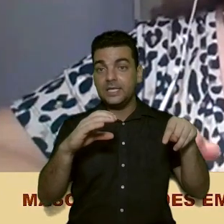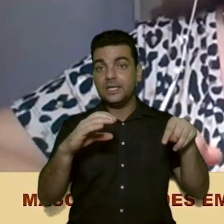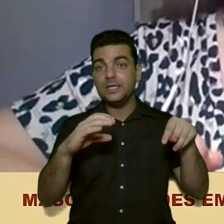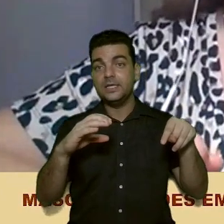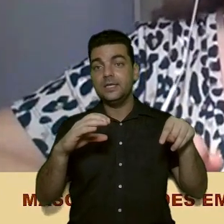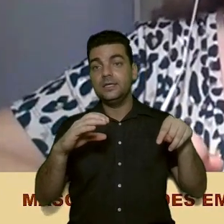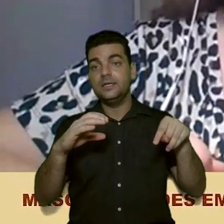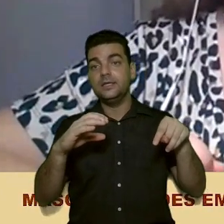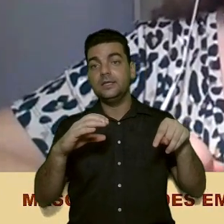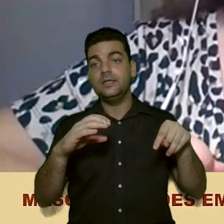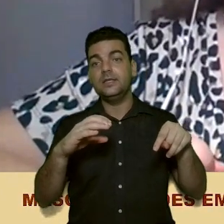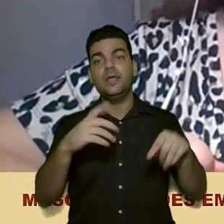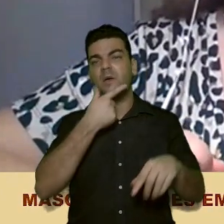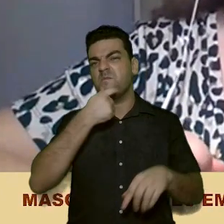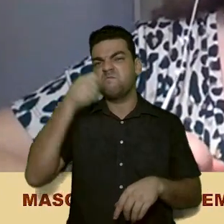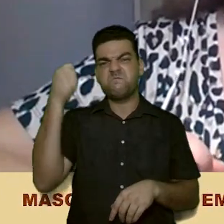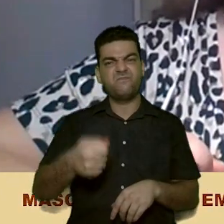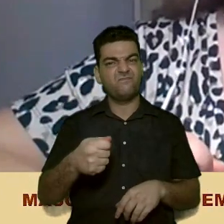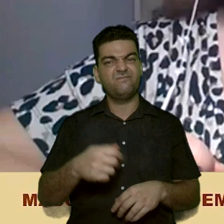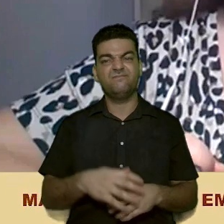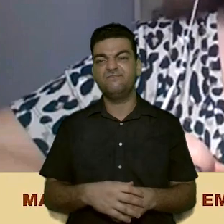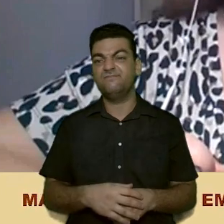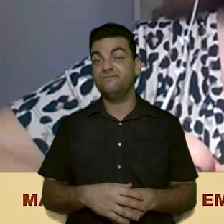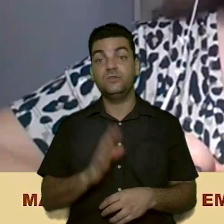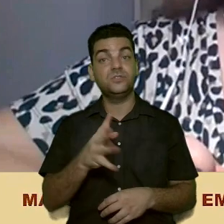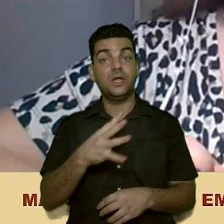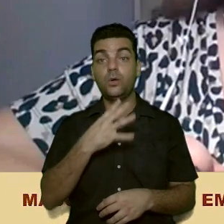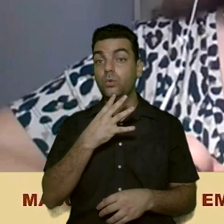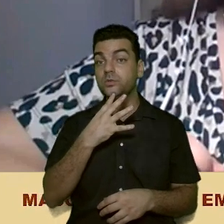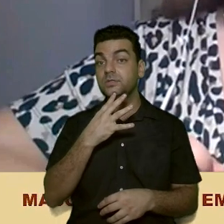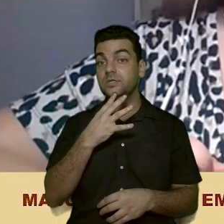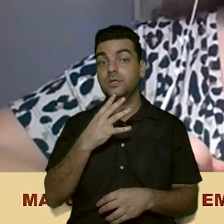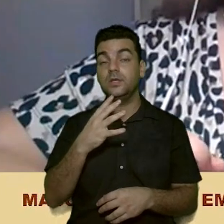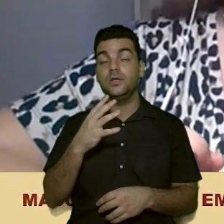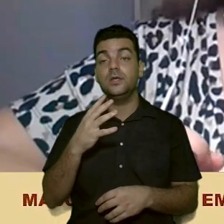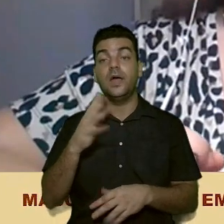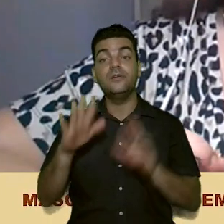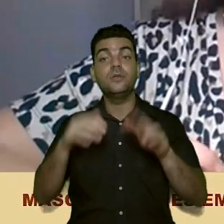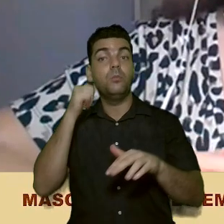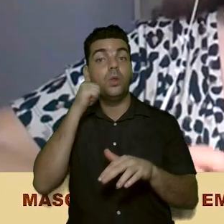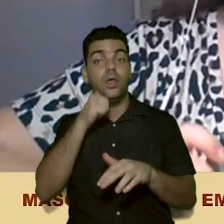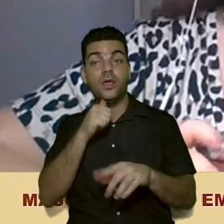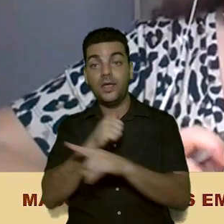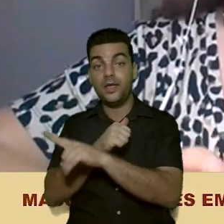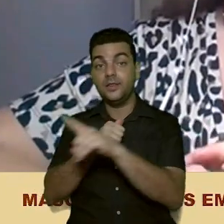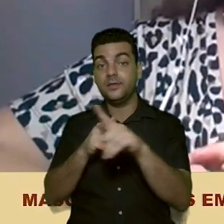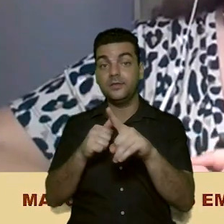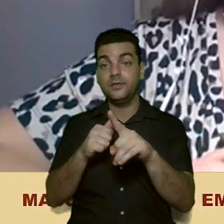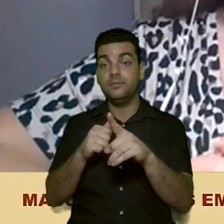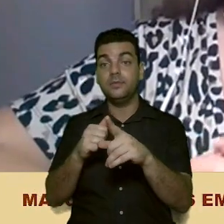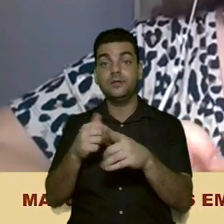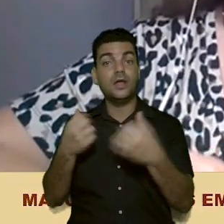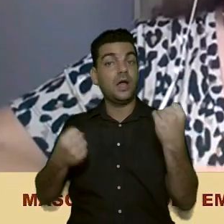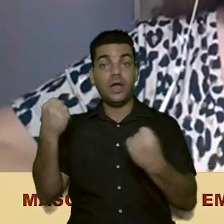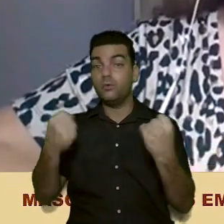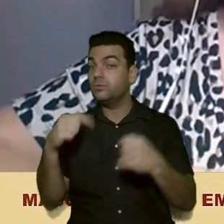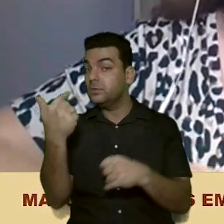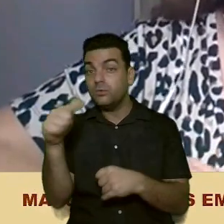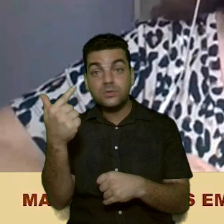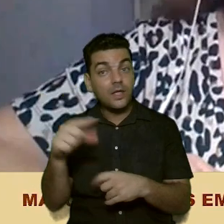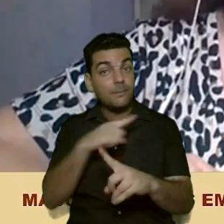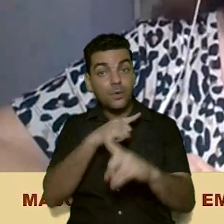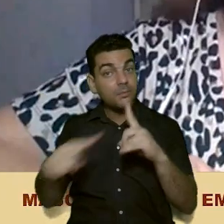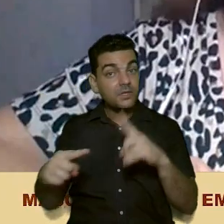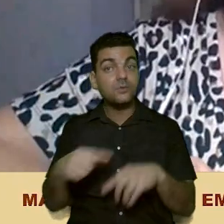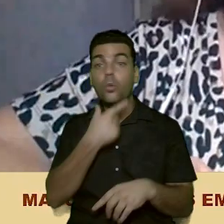muito mais forte o machismo. Eu já conheci aqui 3 ou 4 situações assim de mulheres que não têm a carteira de motorista, de habilitação,